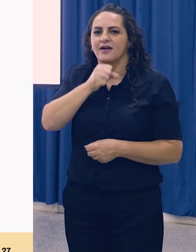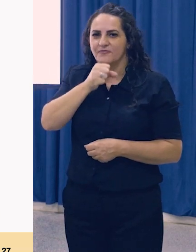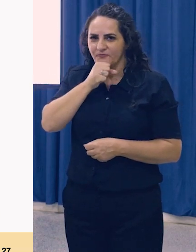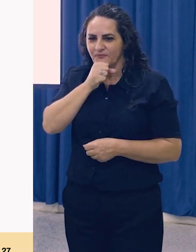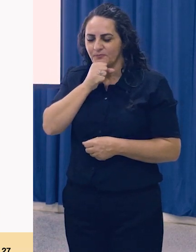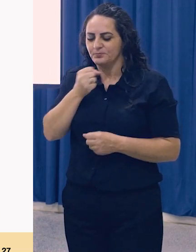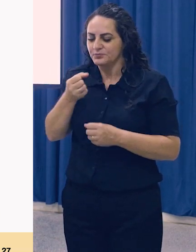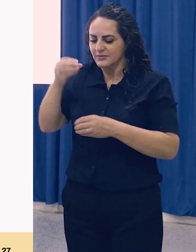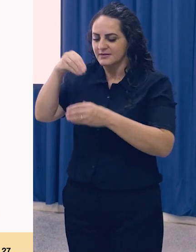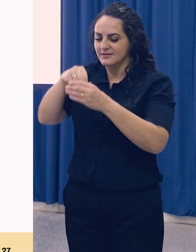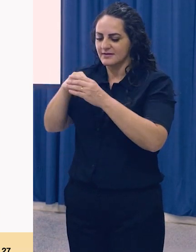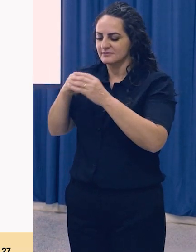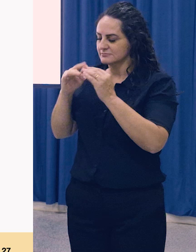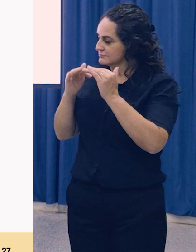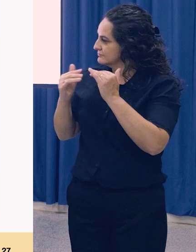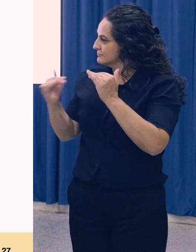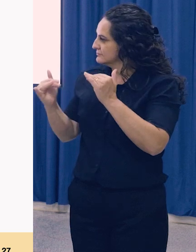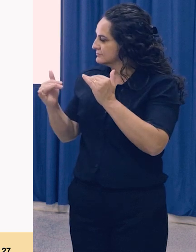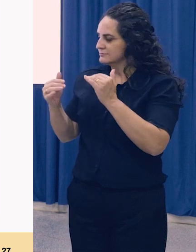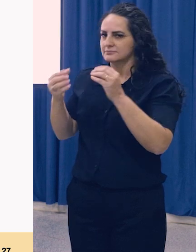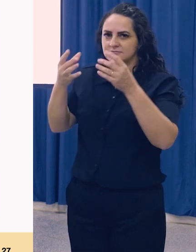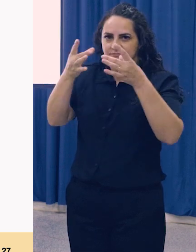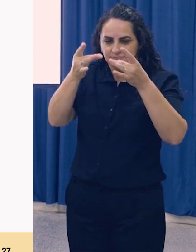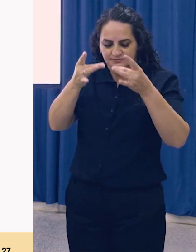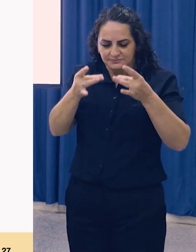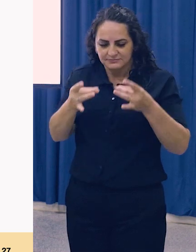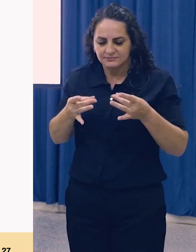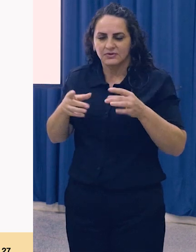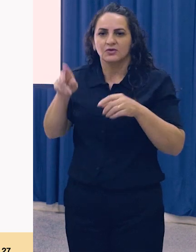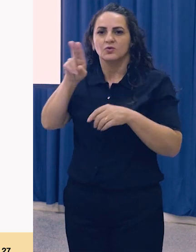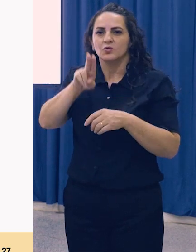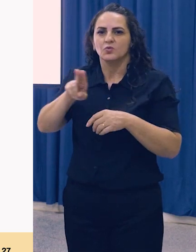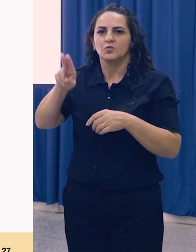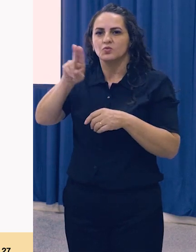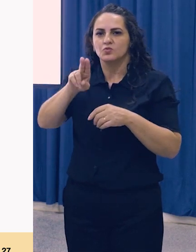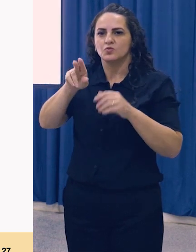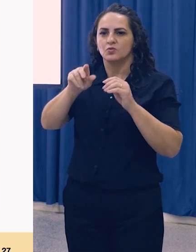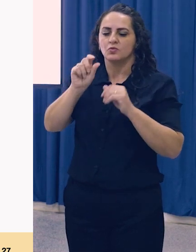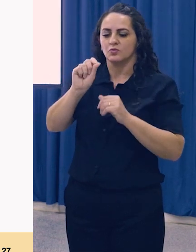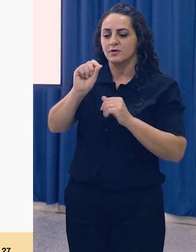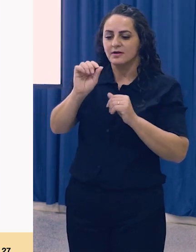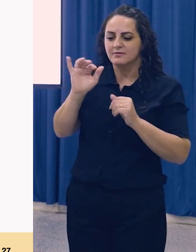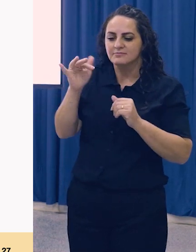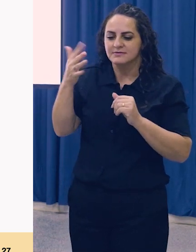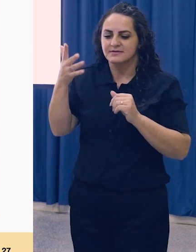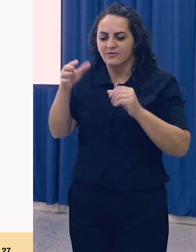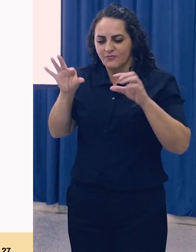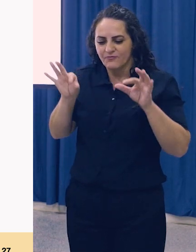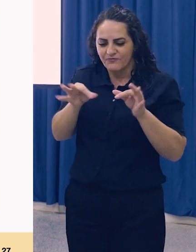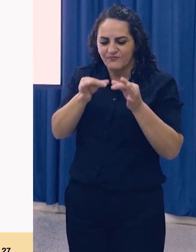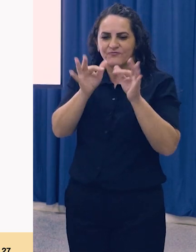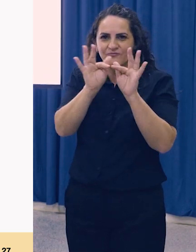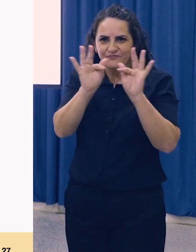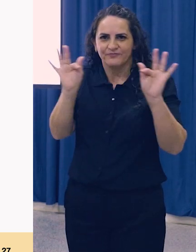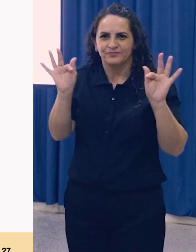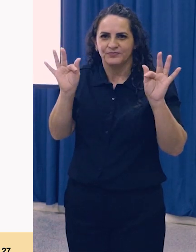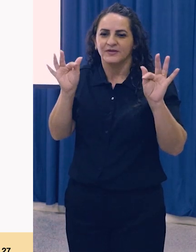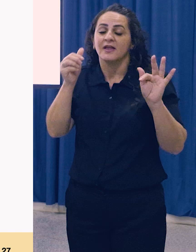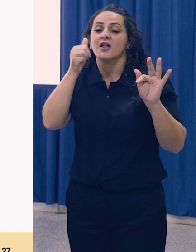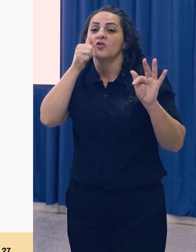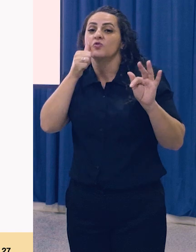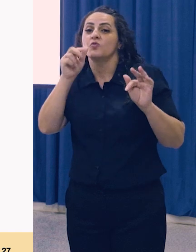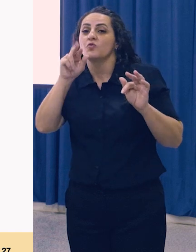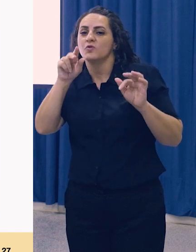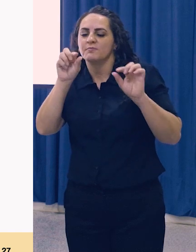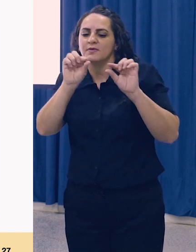descrição da imagem, a gente usou as taglines que a gente fez lá no começo. Então, por exemplo, na parte do irmão, a